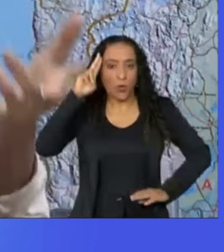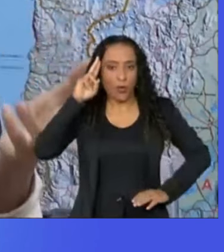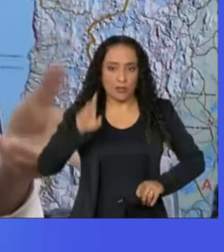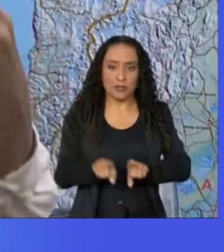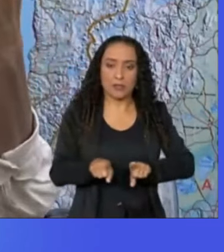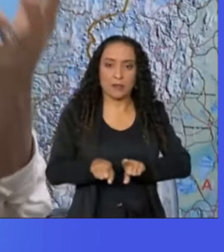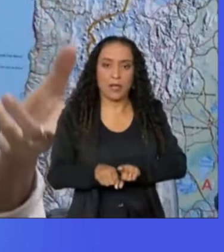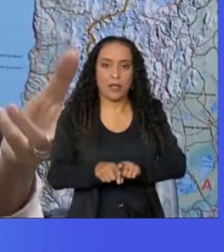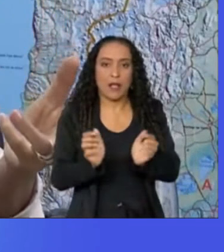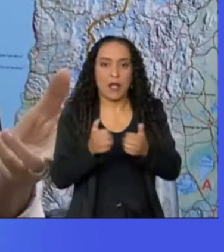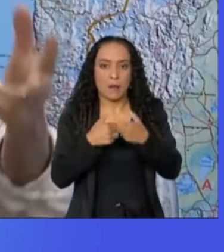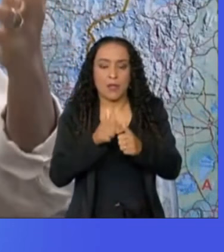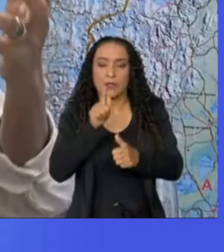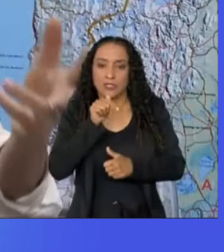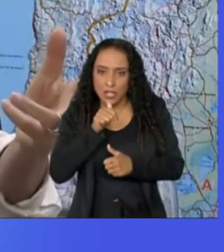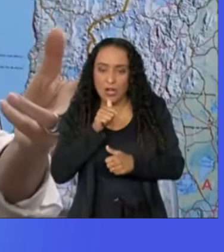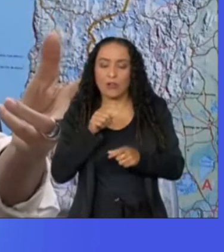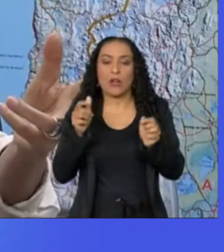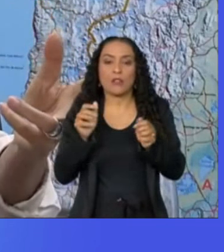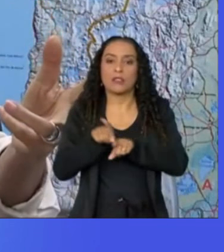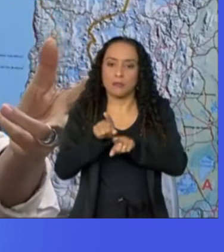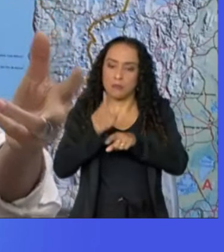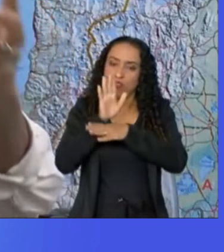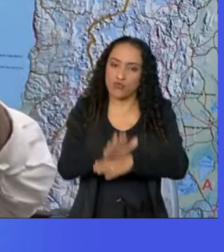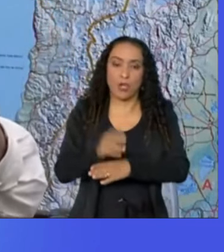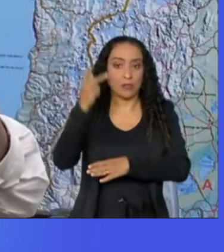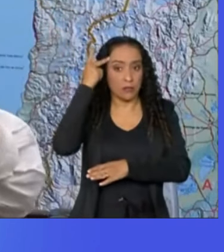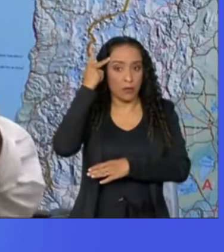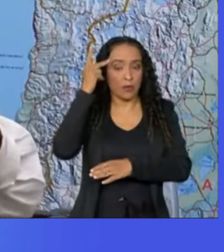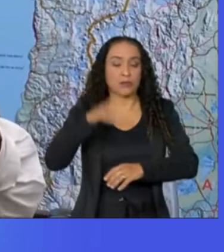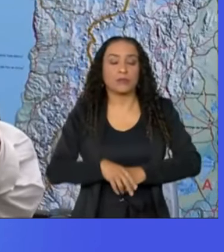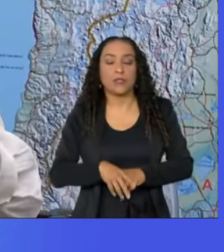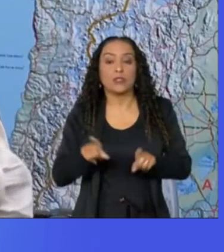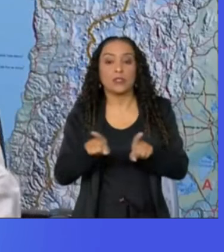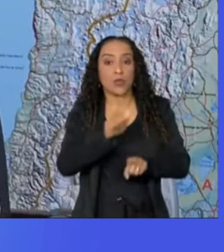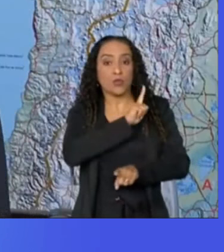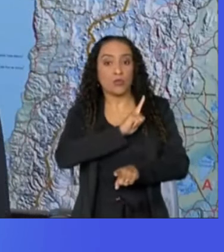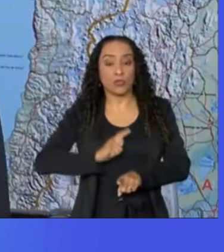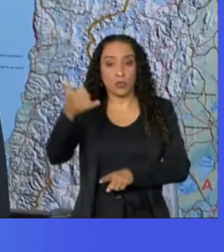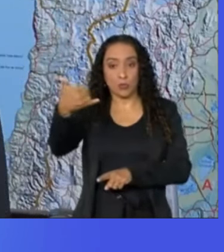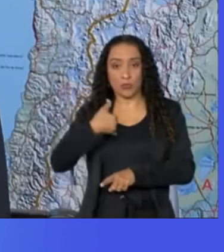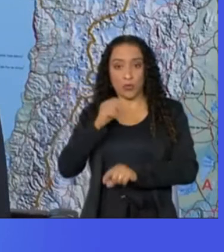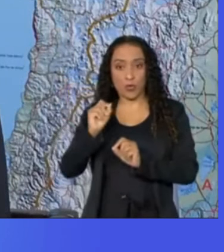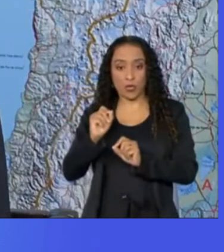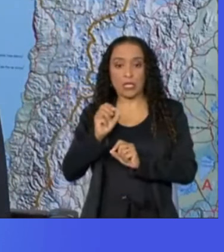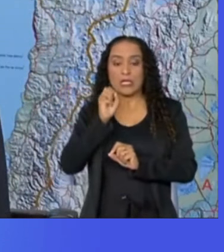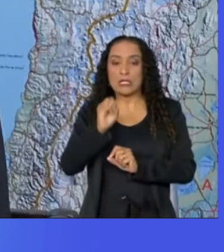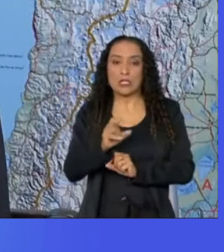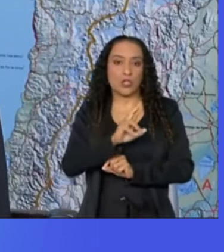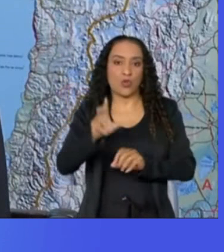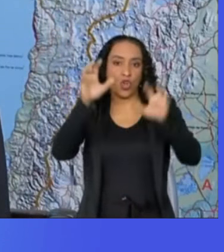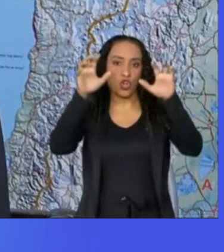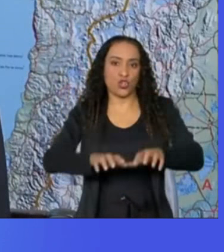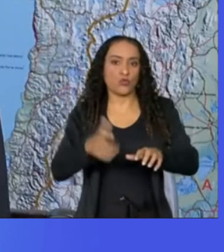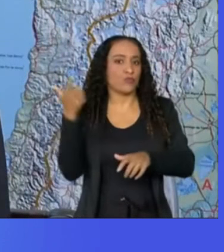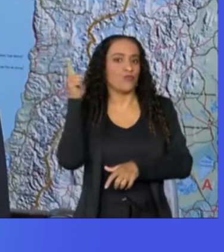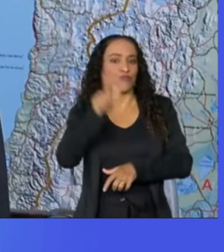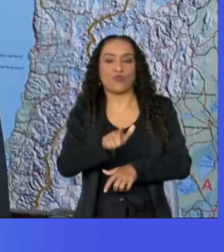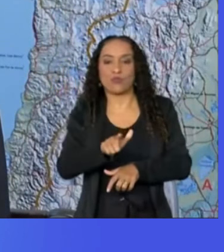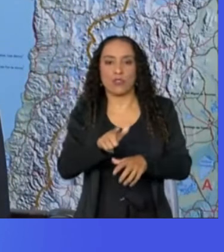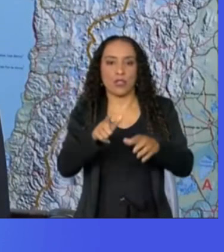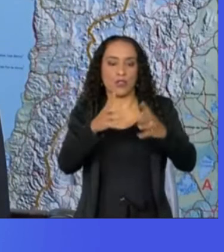carros pipas para ajudar o estado de São Paulo e o governador me falou se não fosse a chuva não teríamos conseguido